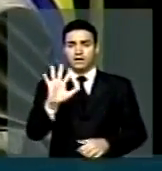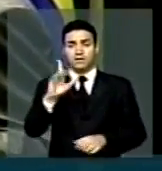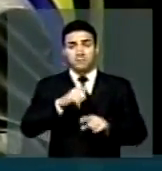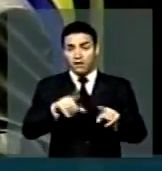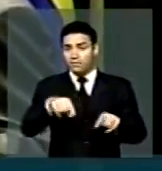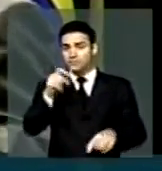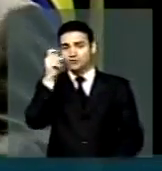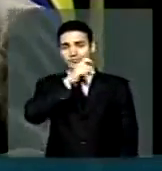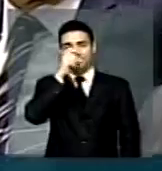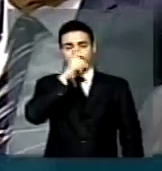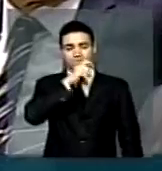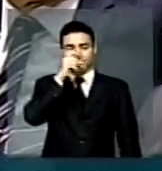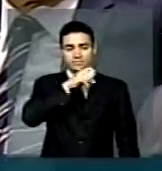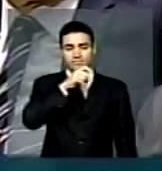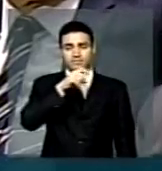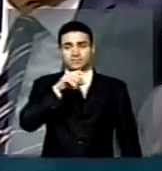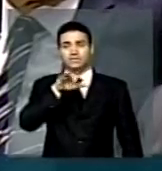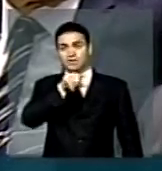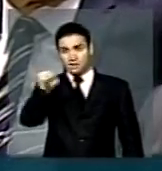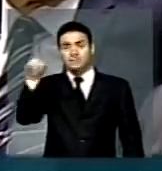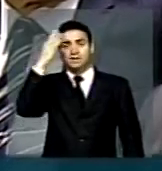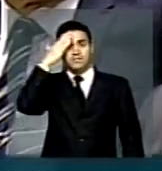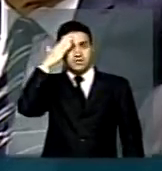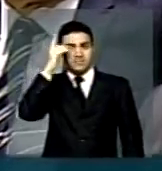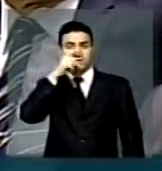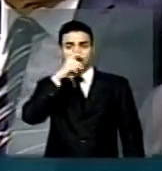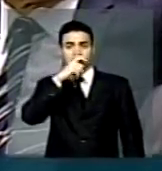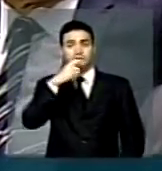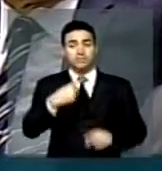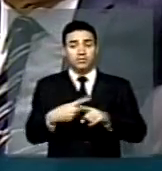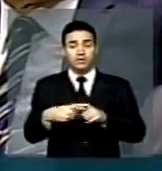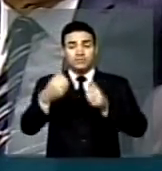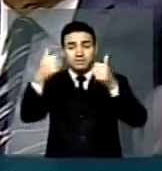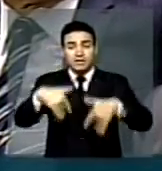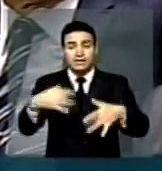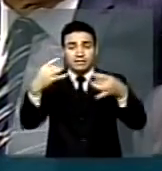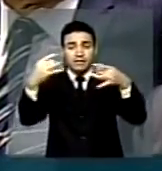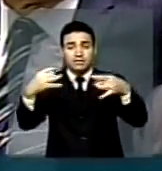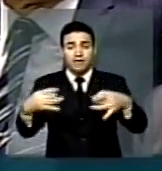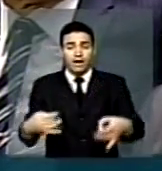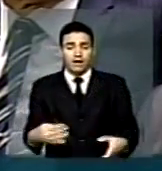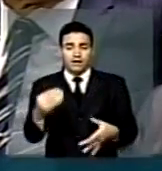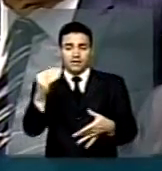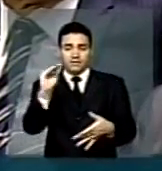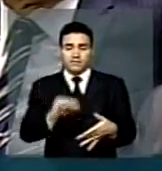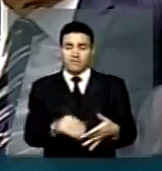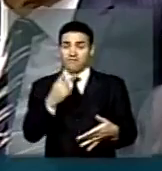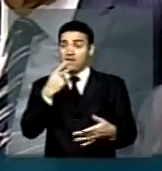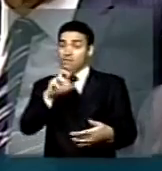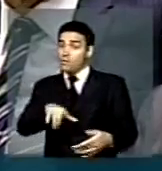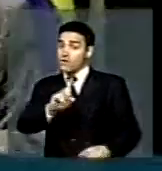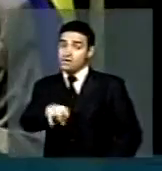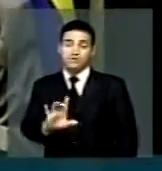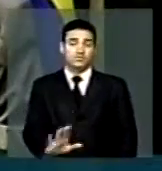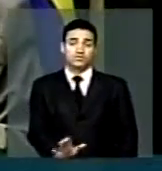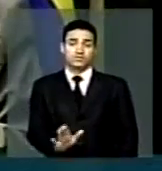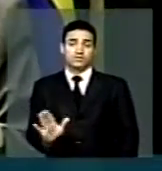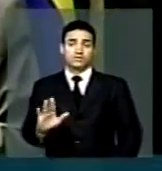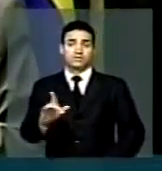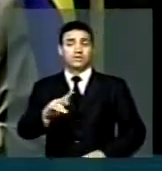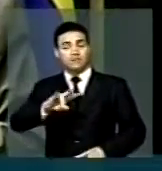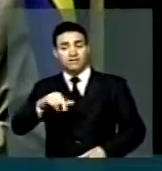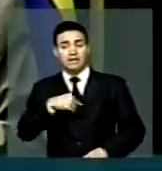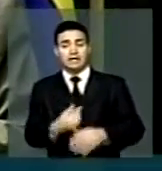mentira. E sabiam que era mentira. Porque eu expliquei no detalhe, não é isso. Nós não vamos criar